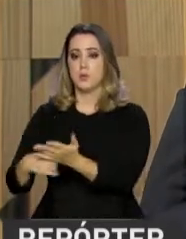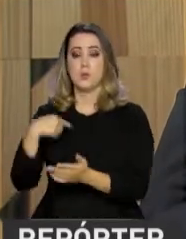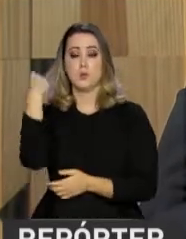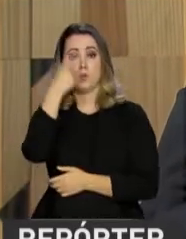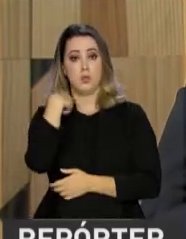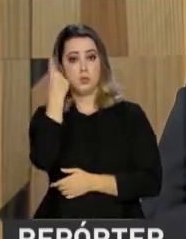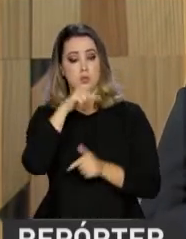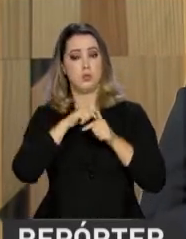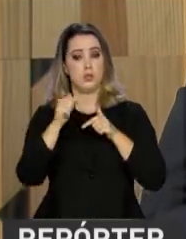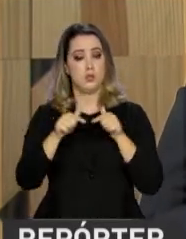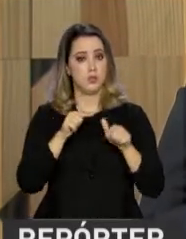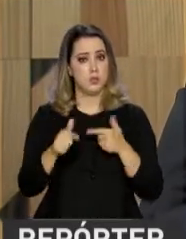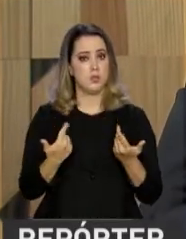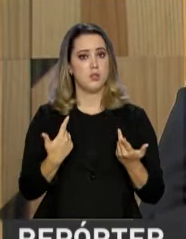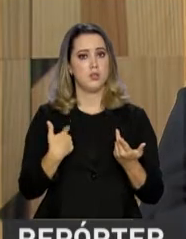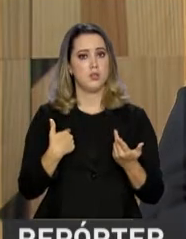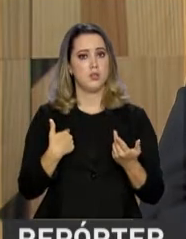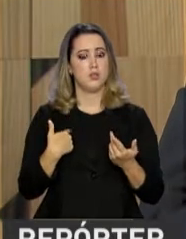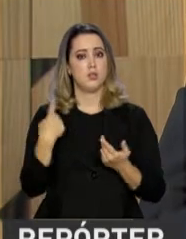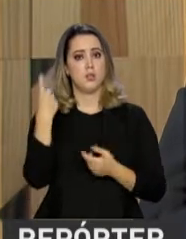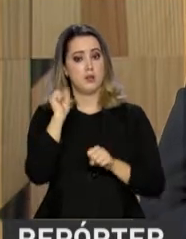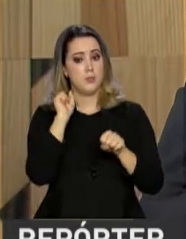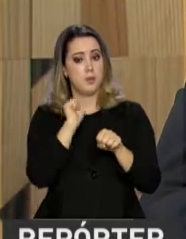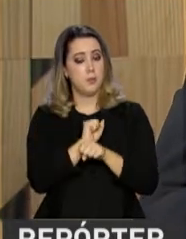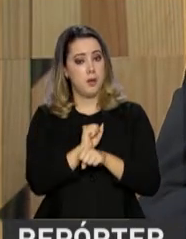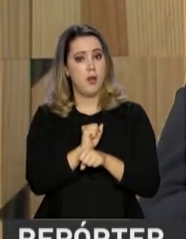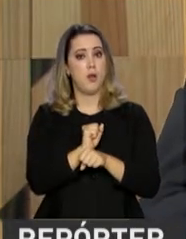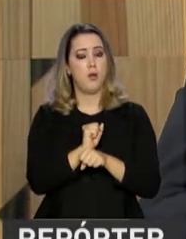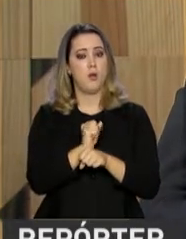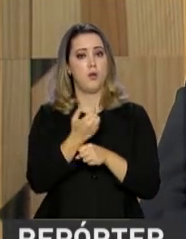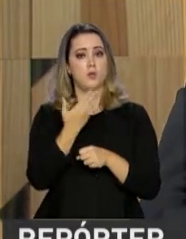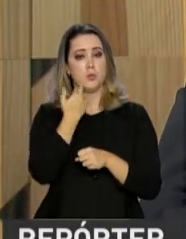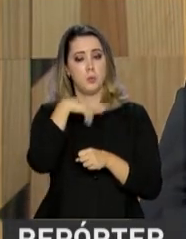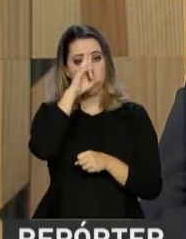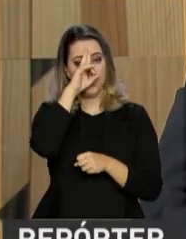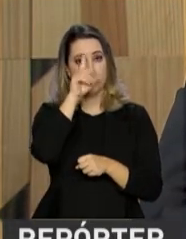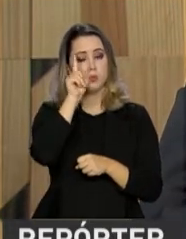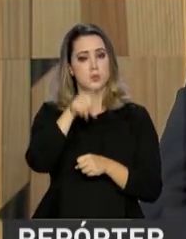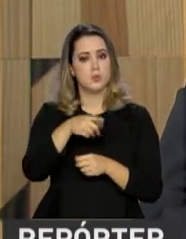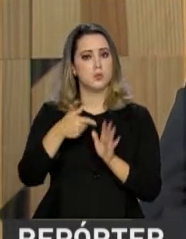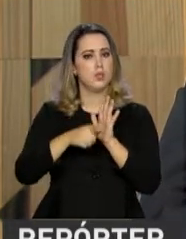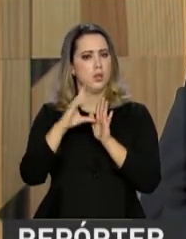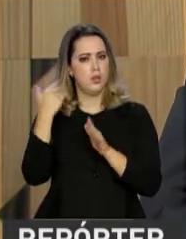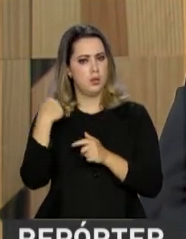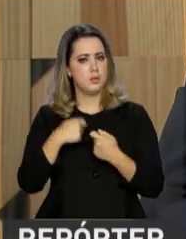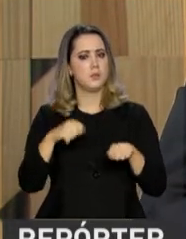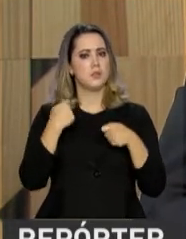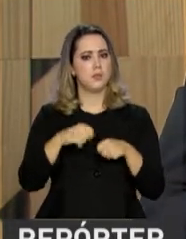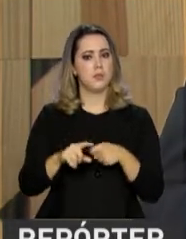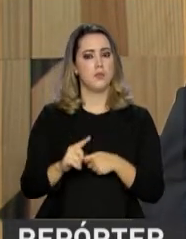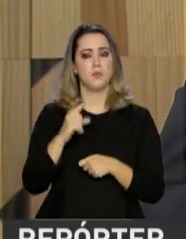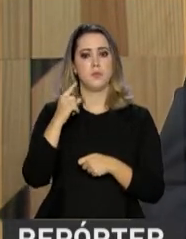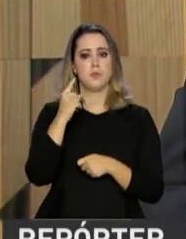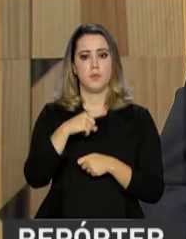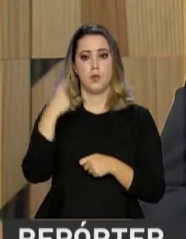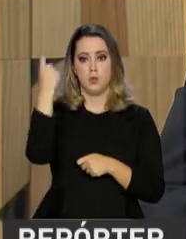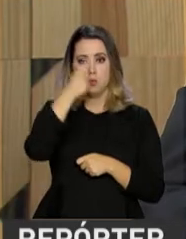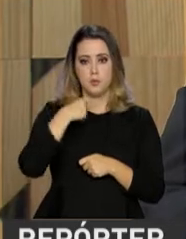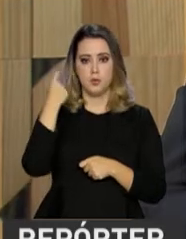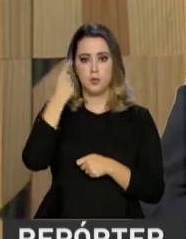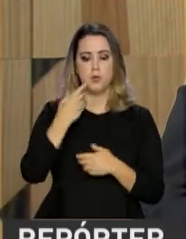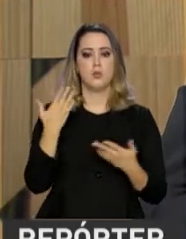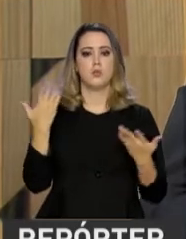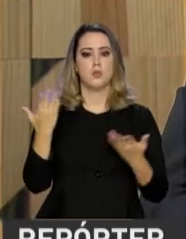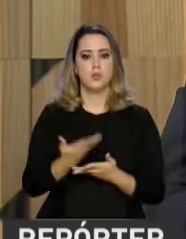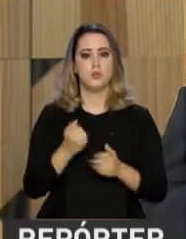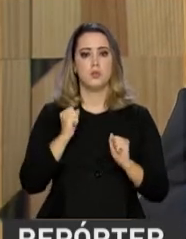trabalho que estão hoje entre a jornada que a questão do almoço que antigamente você tinha um horário fixo e